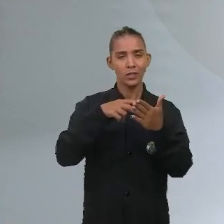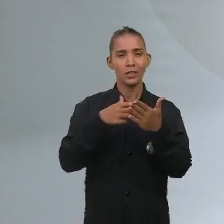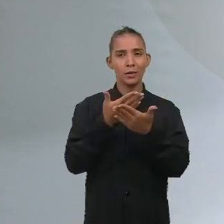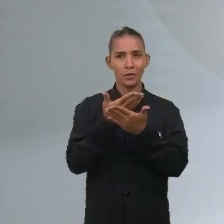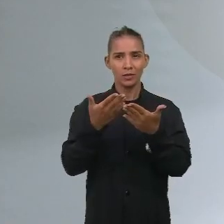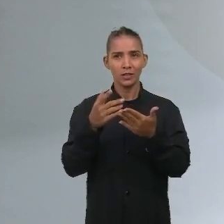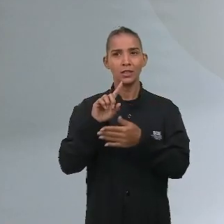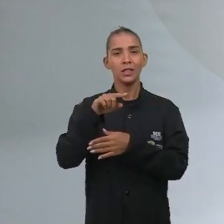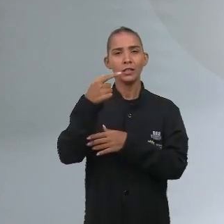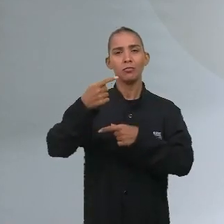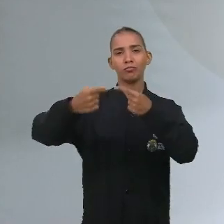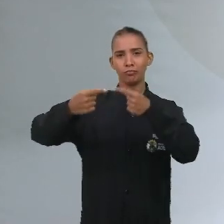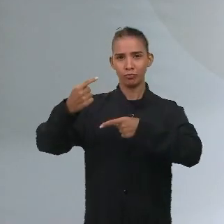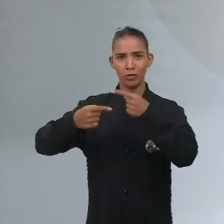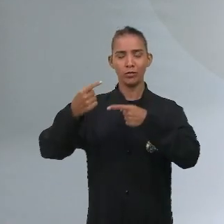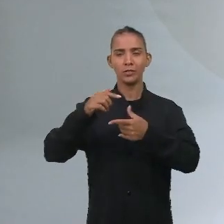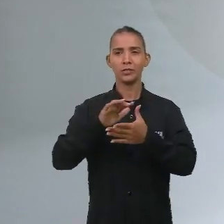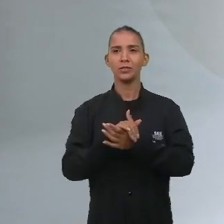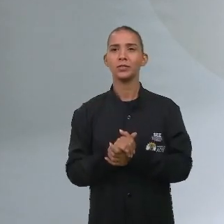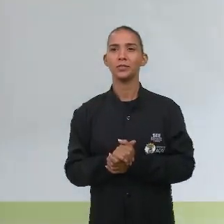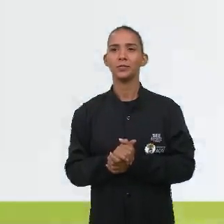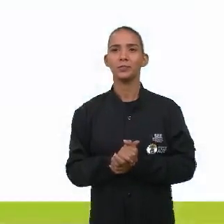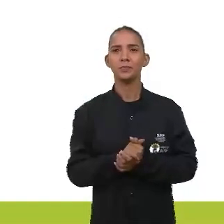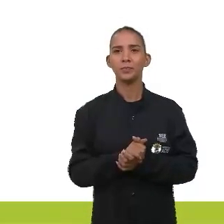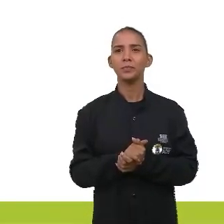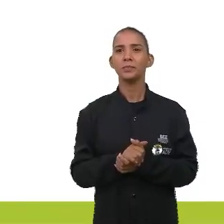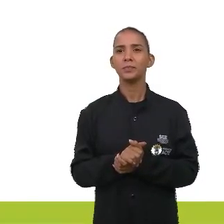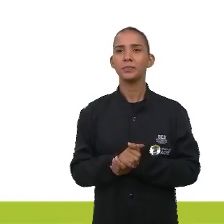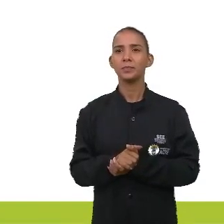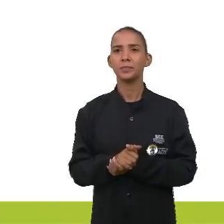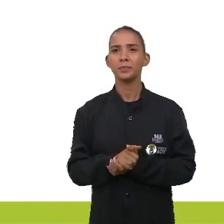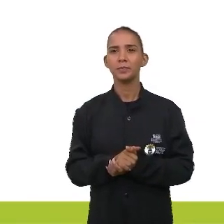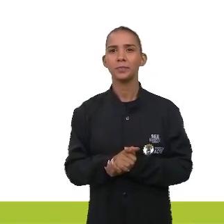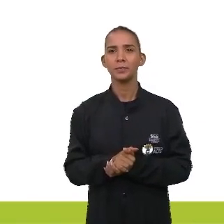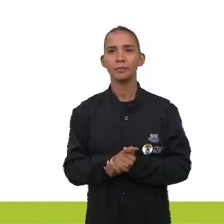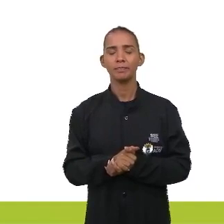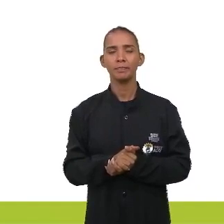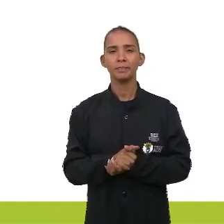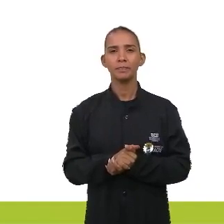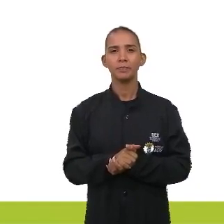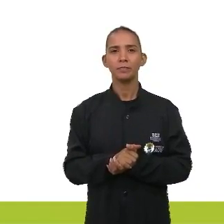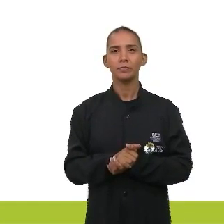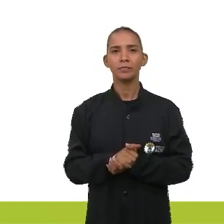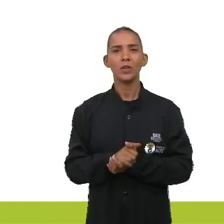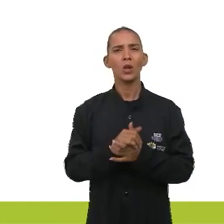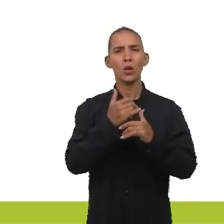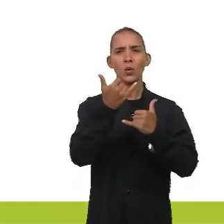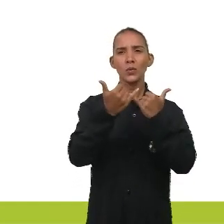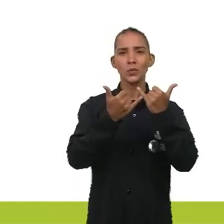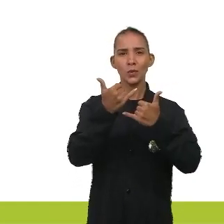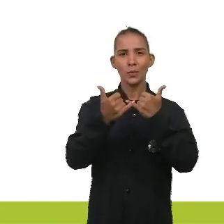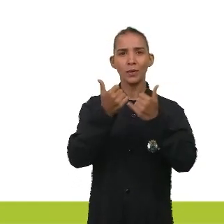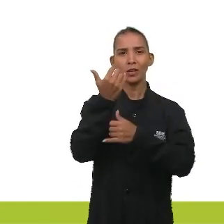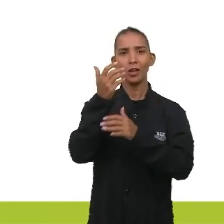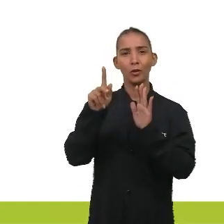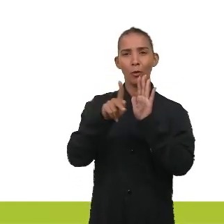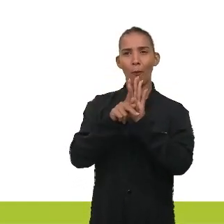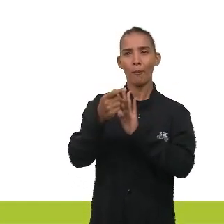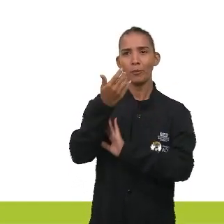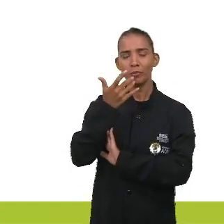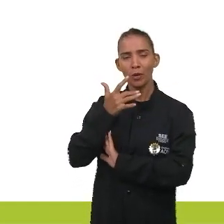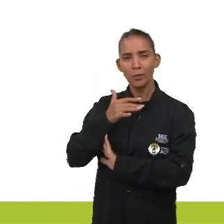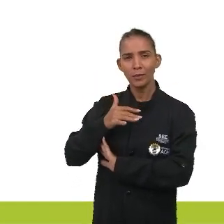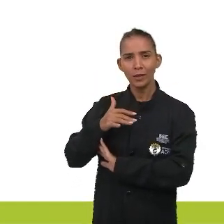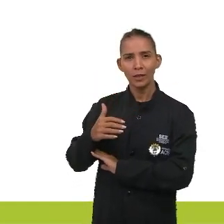está acontecendo. Um brinquedo infantil, caminhão